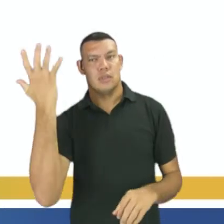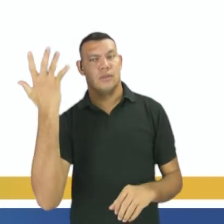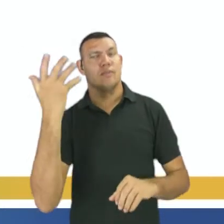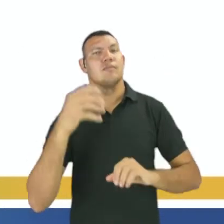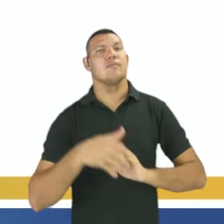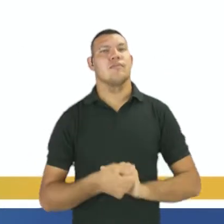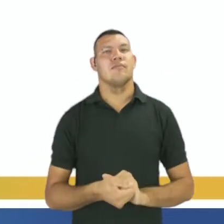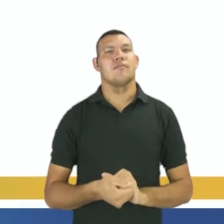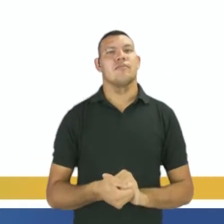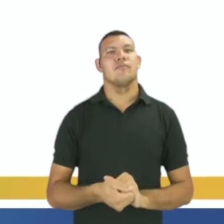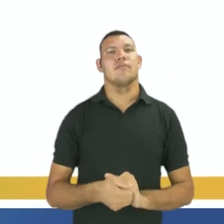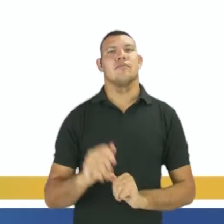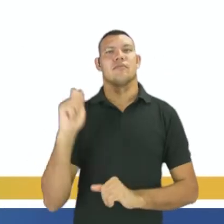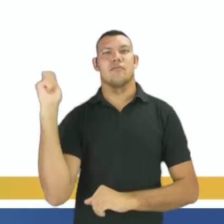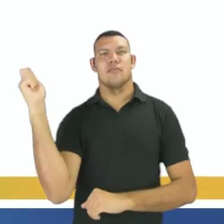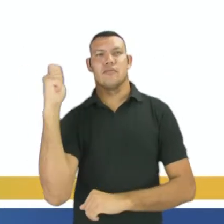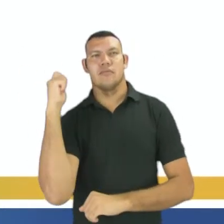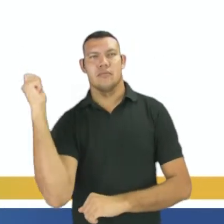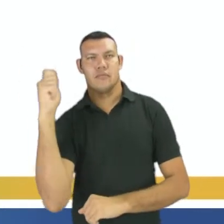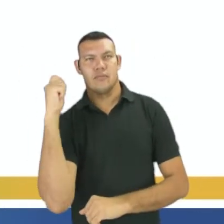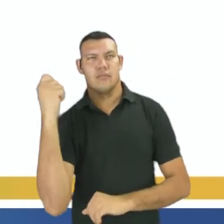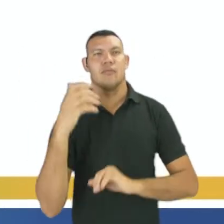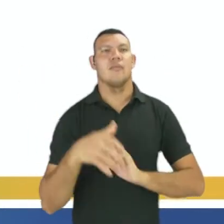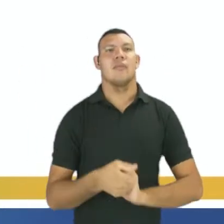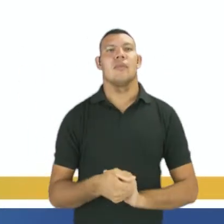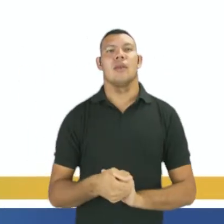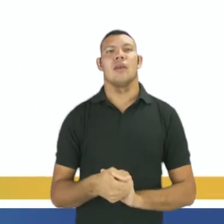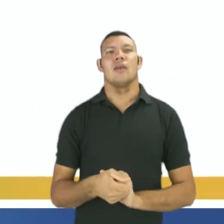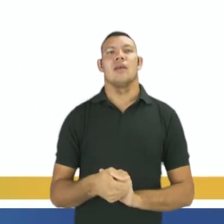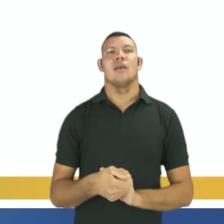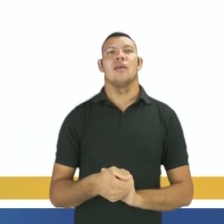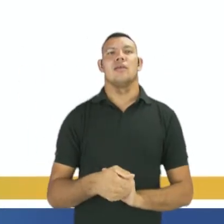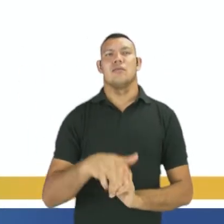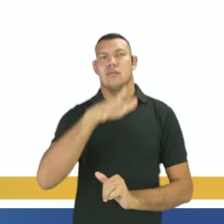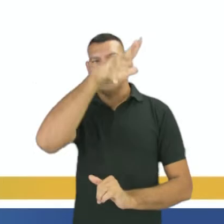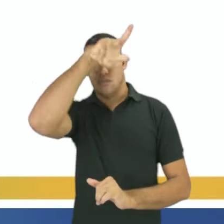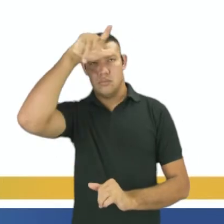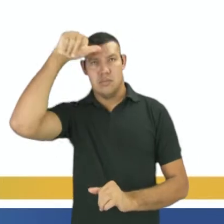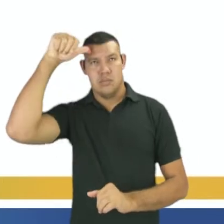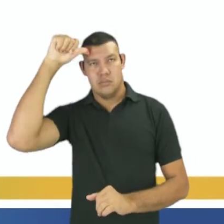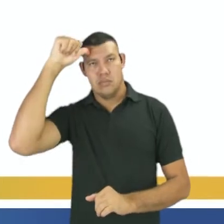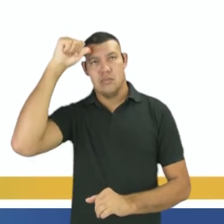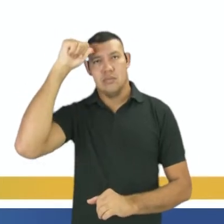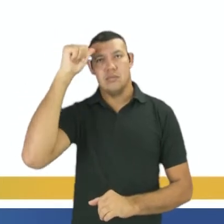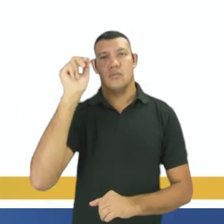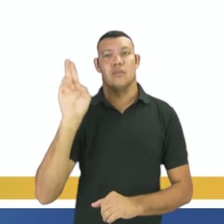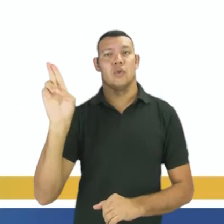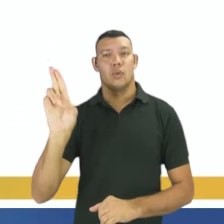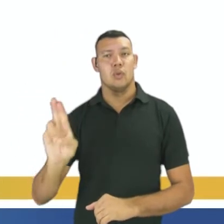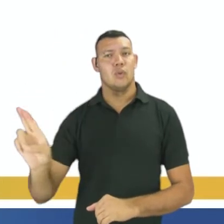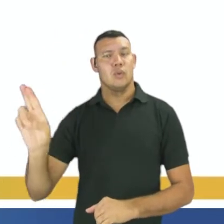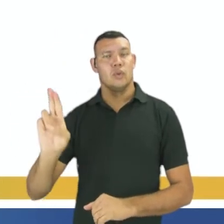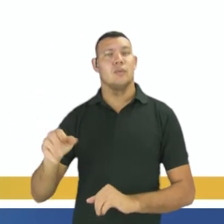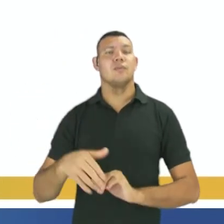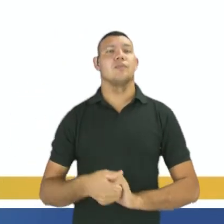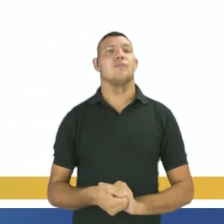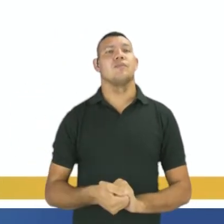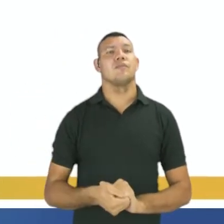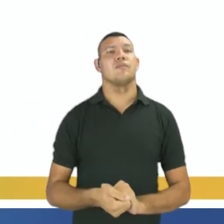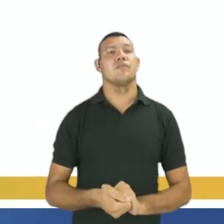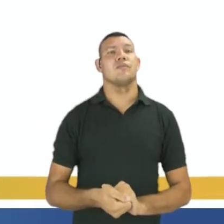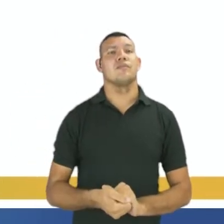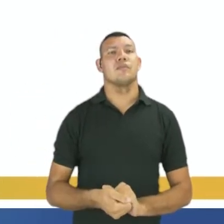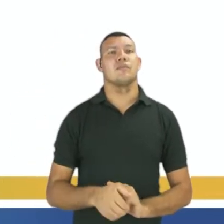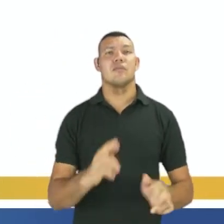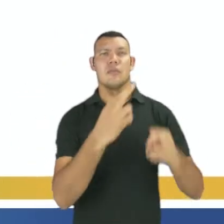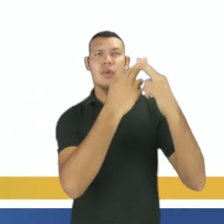e Uruguai então é a grande importância realmente da a única para o clima qual